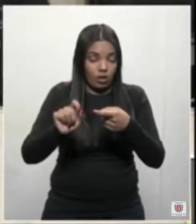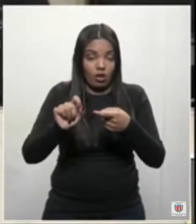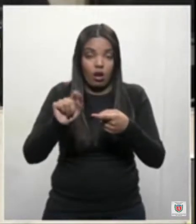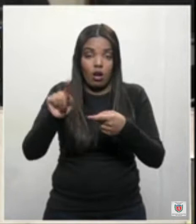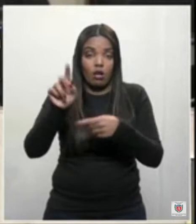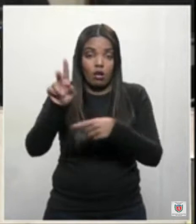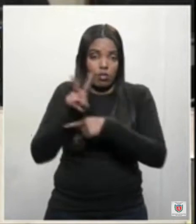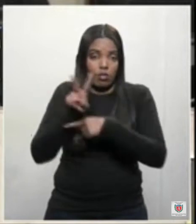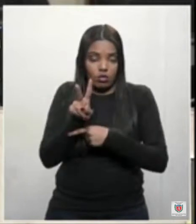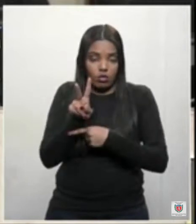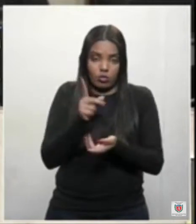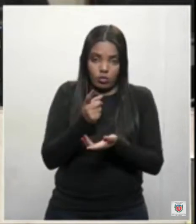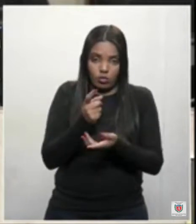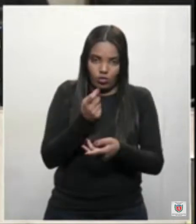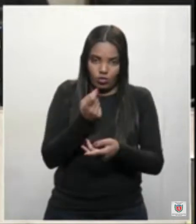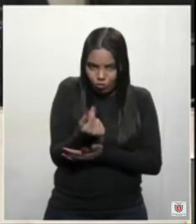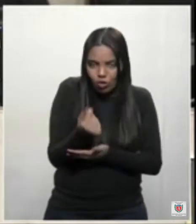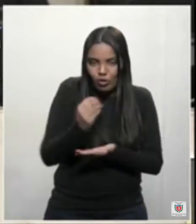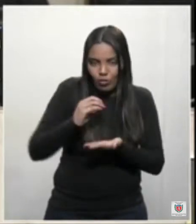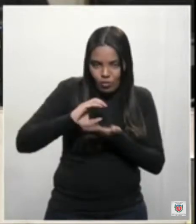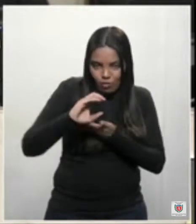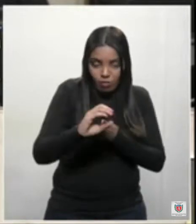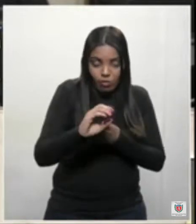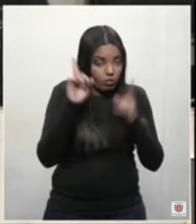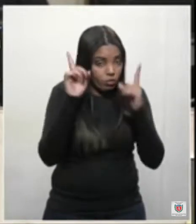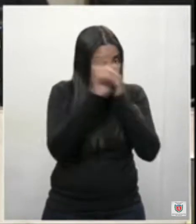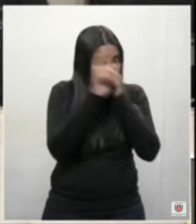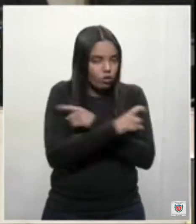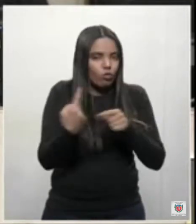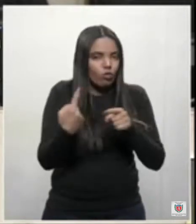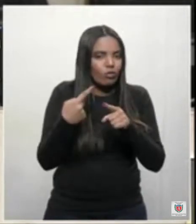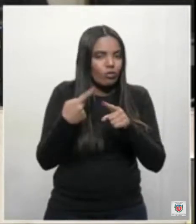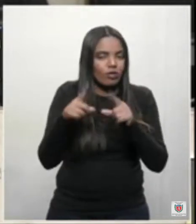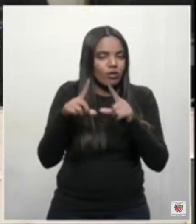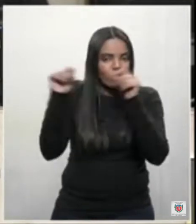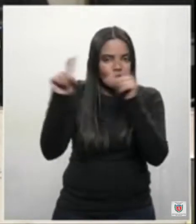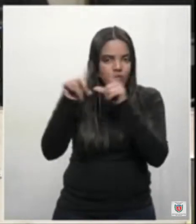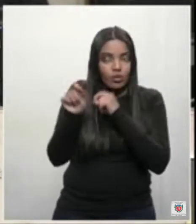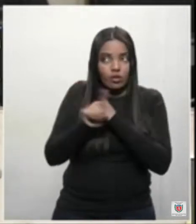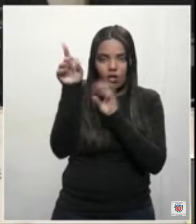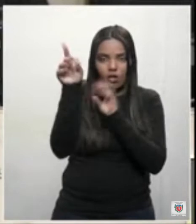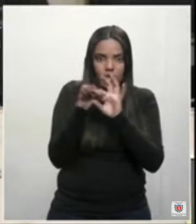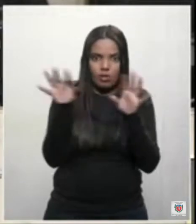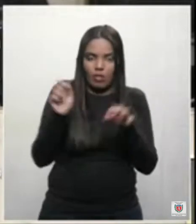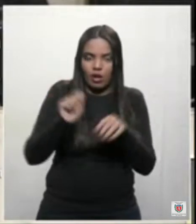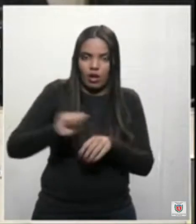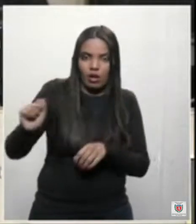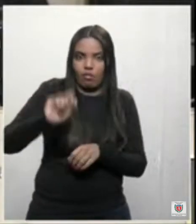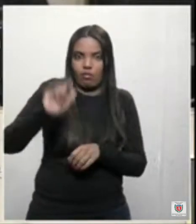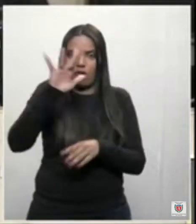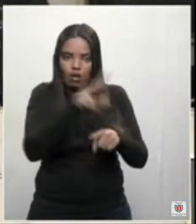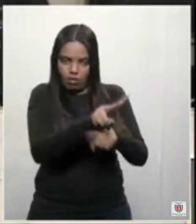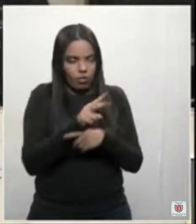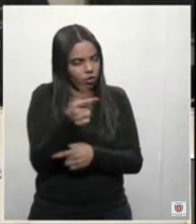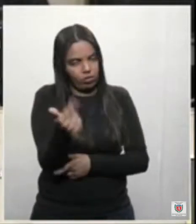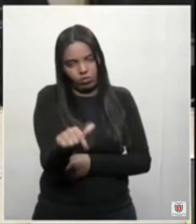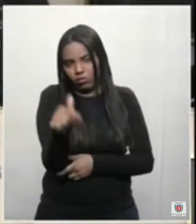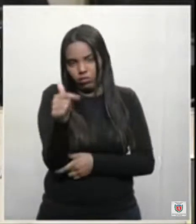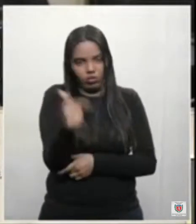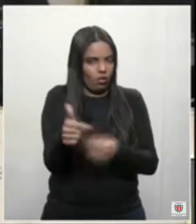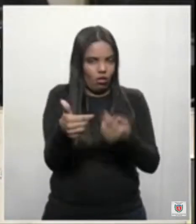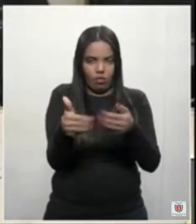que estão extremamente escassas. O governo federal não abre nenhuma linha de financiamento mais ampla. Ele não